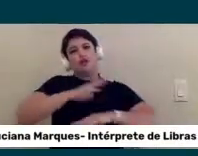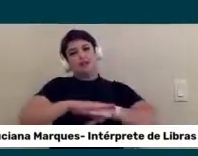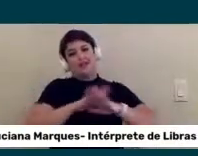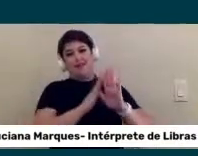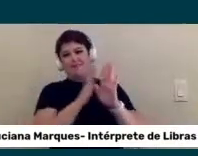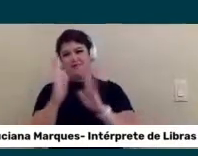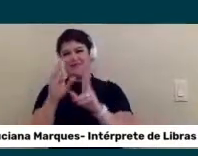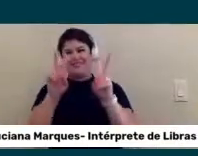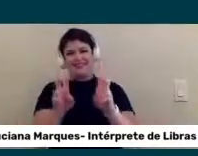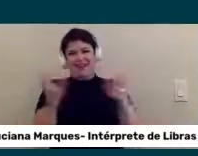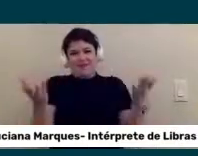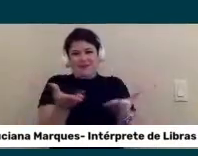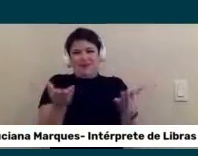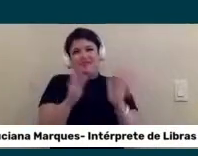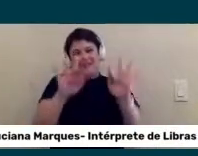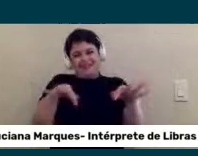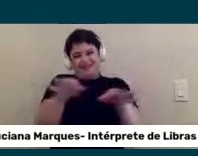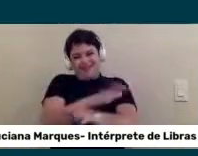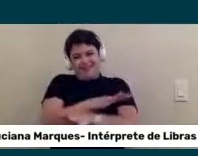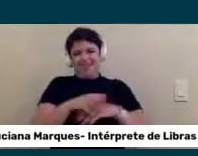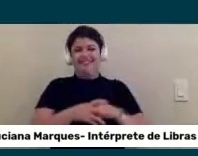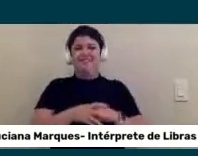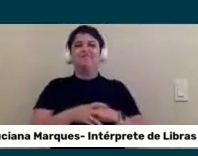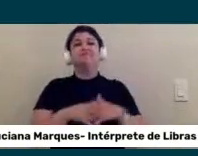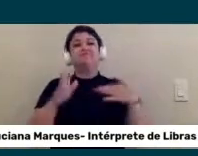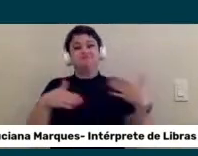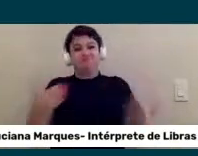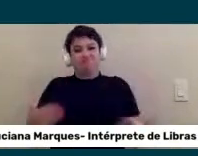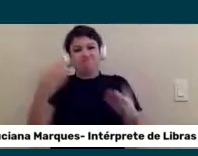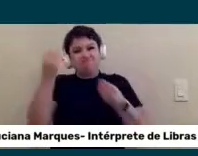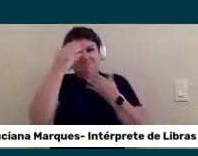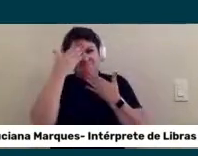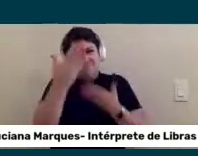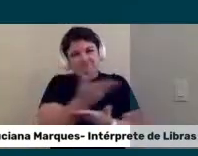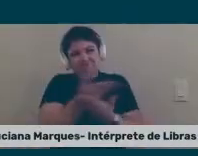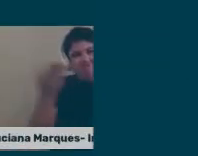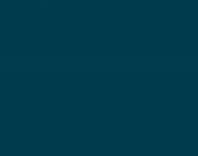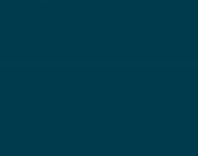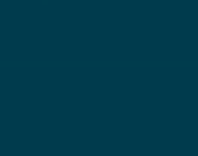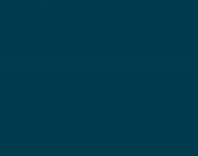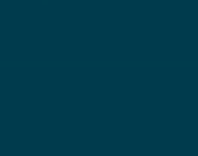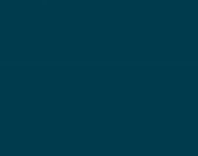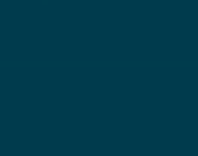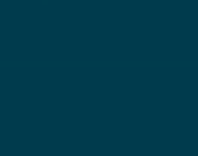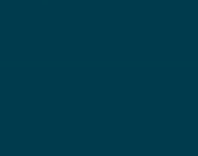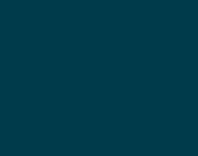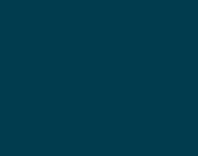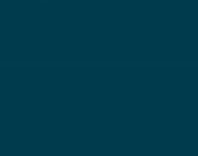já acabou. Então é isso, gente. Muito obrigado e até a próxima.